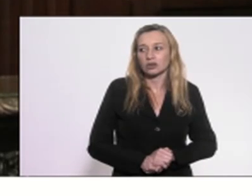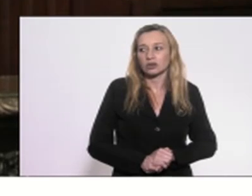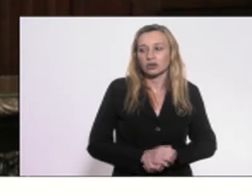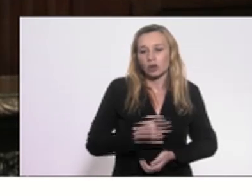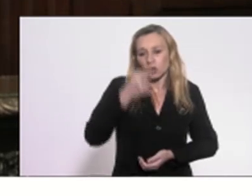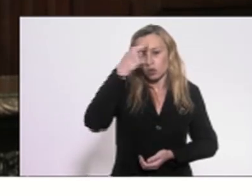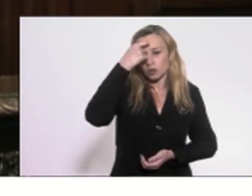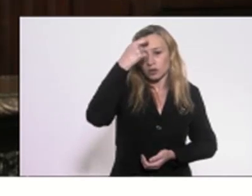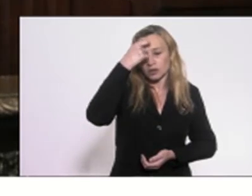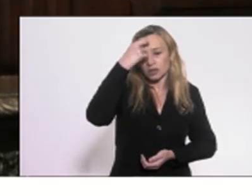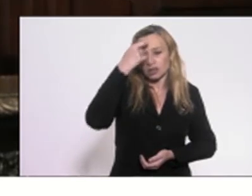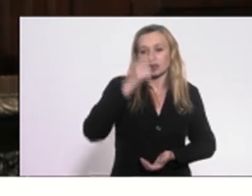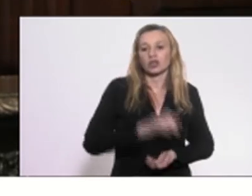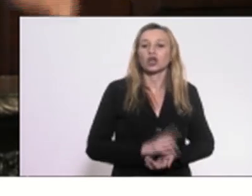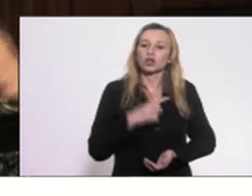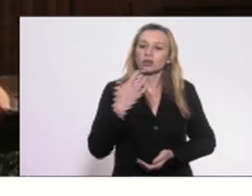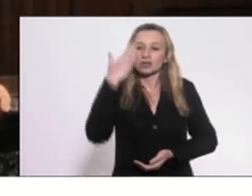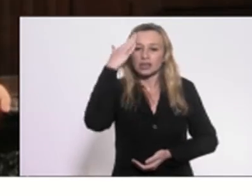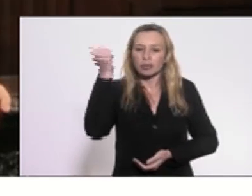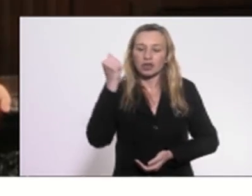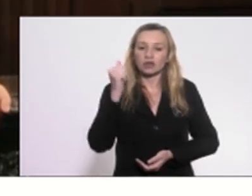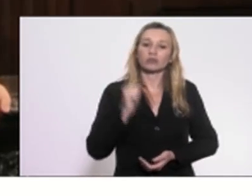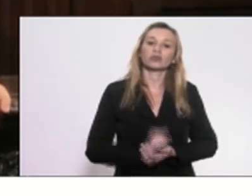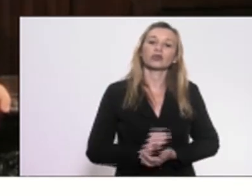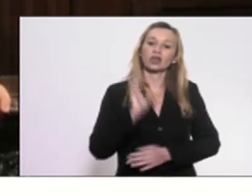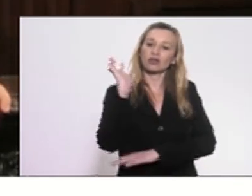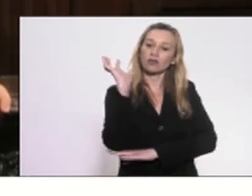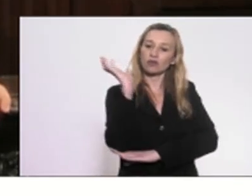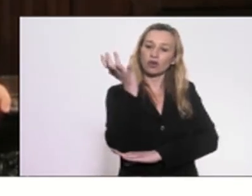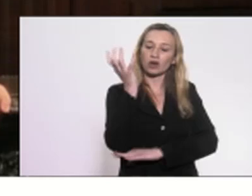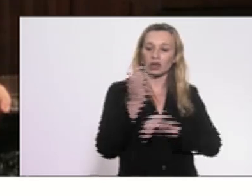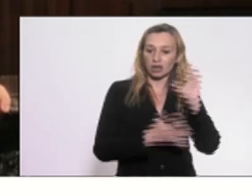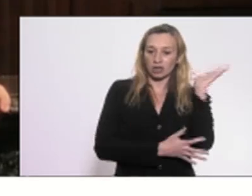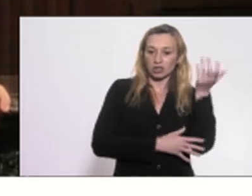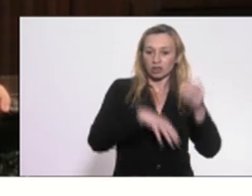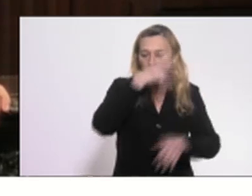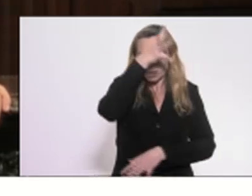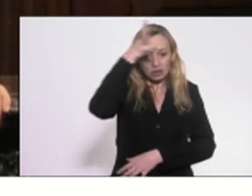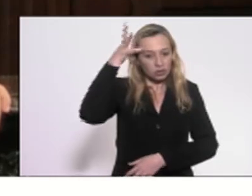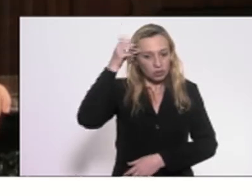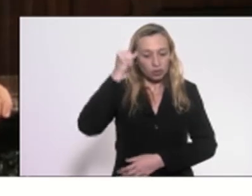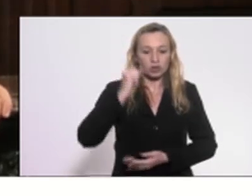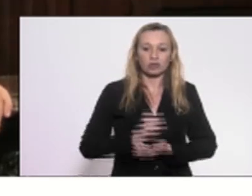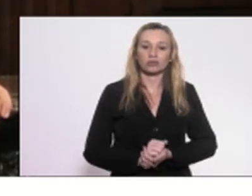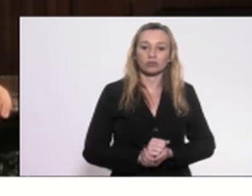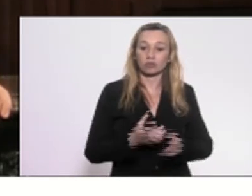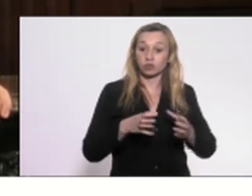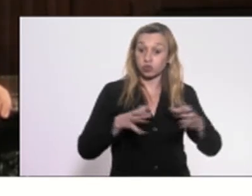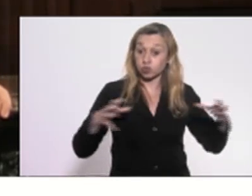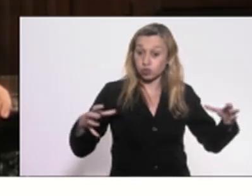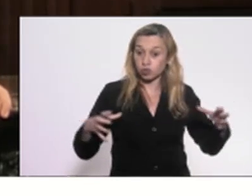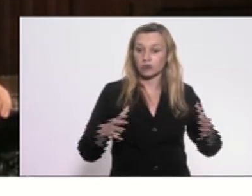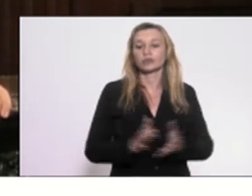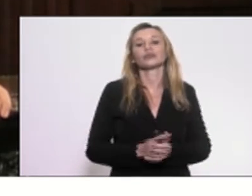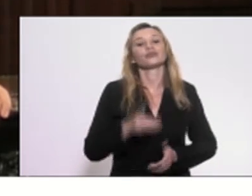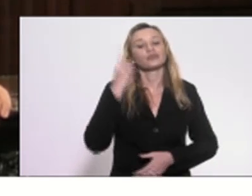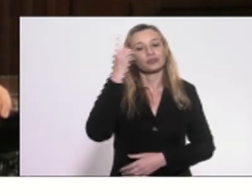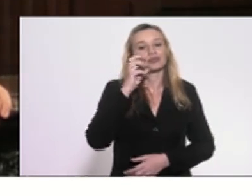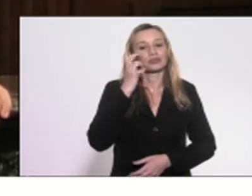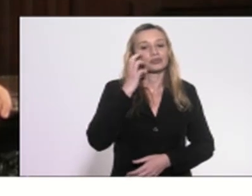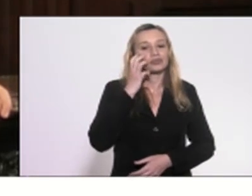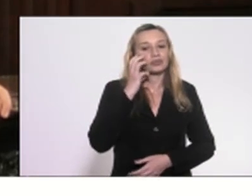que a floresta amazônica, na sua dimensão, deputado